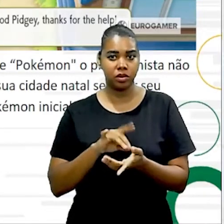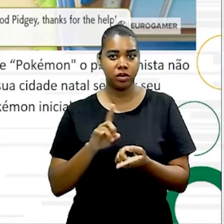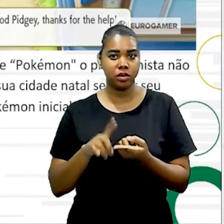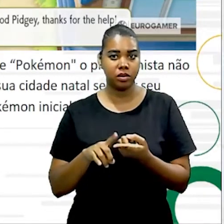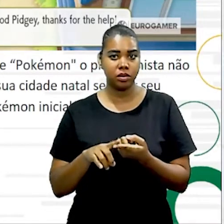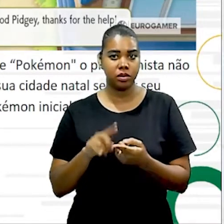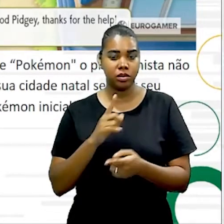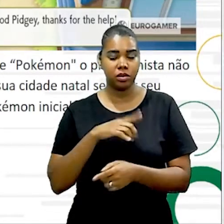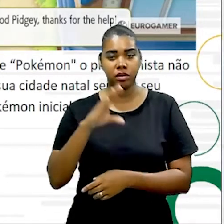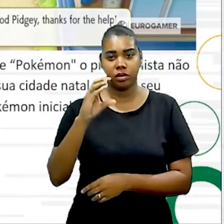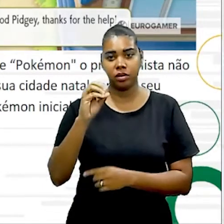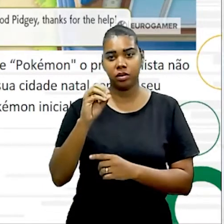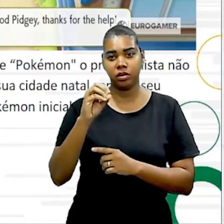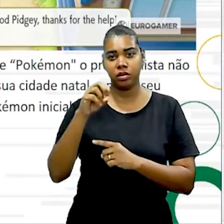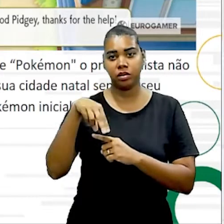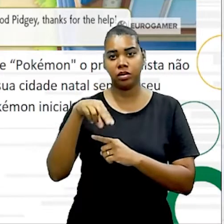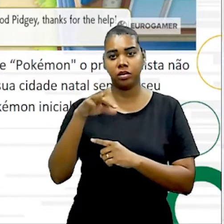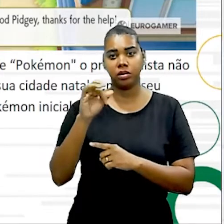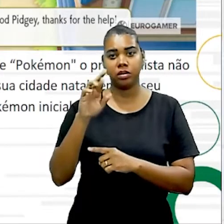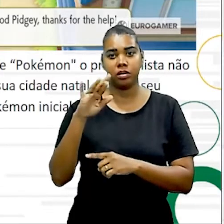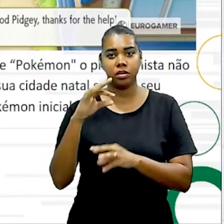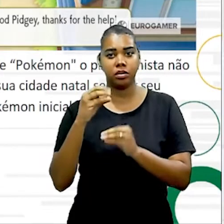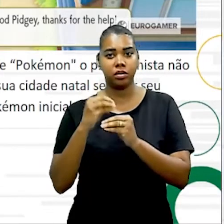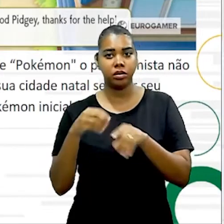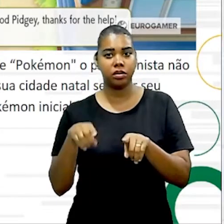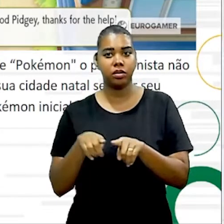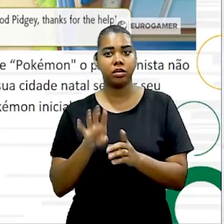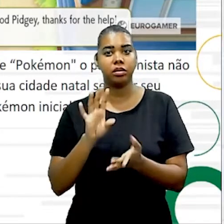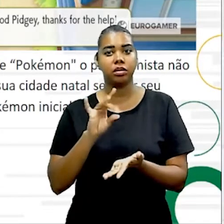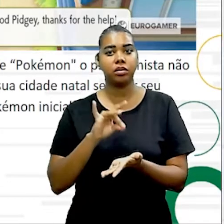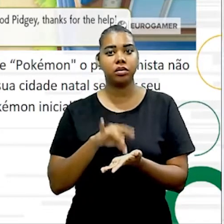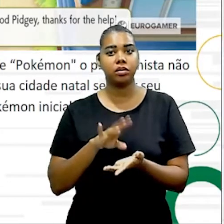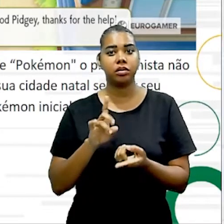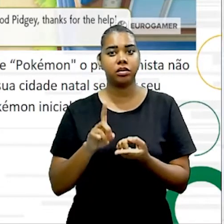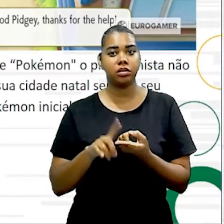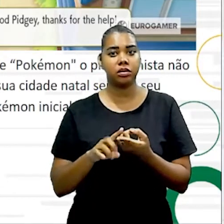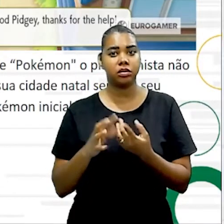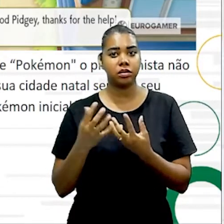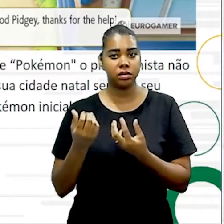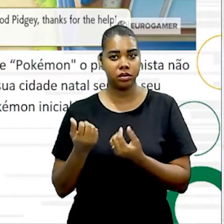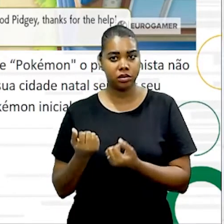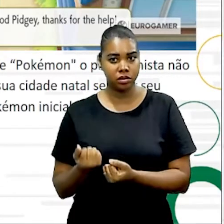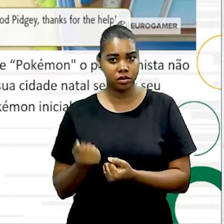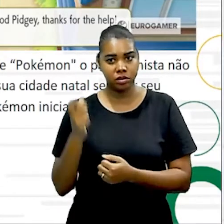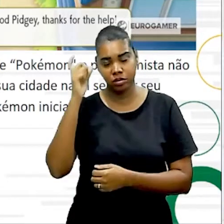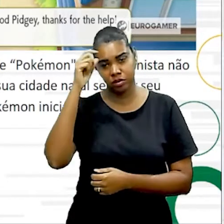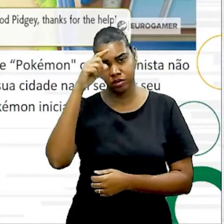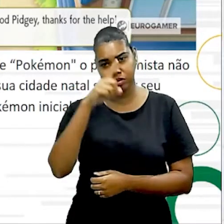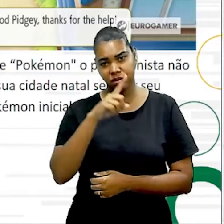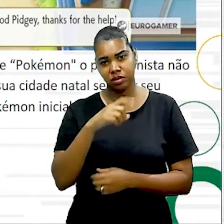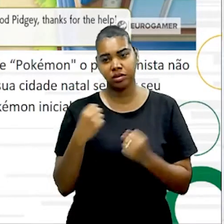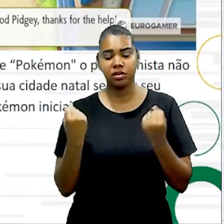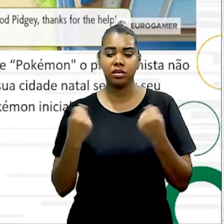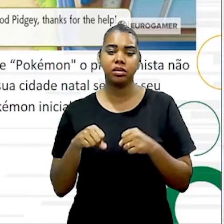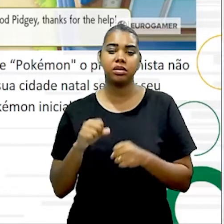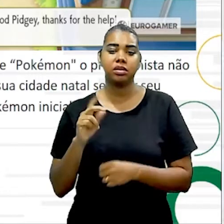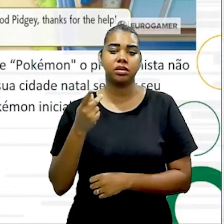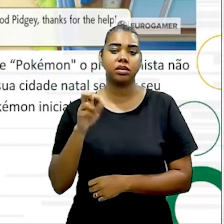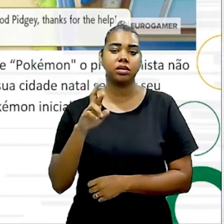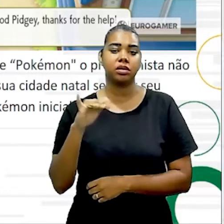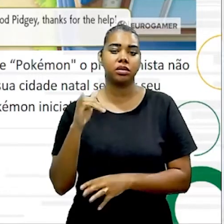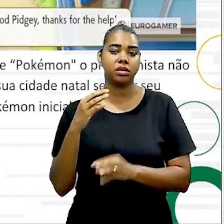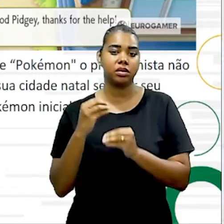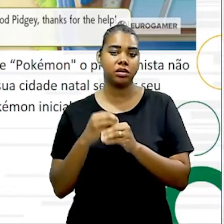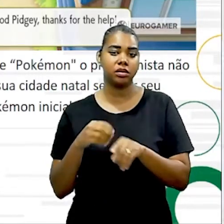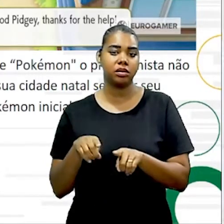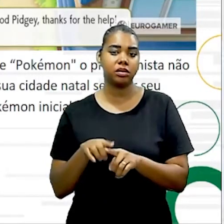conforto, ou pode ter algo externo que faça a sua aceitação do chamado seja difícil. Não necessariamente o herói precisa recusar o